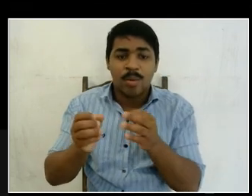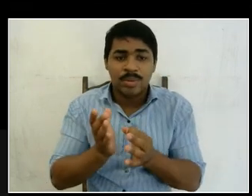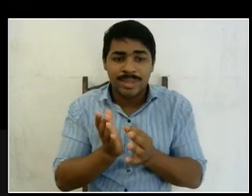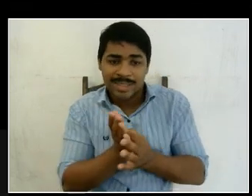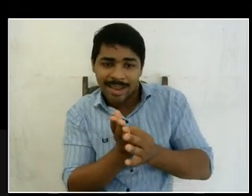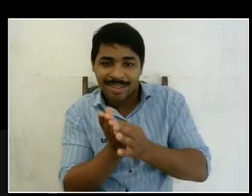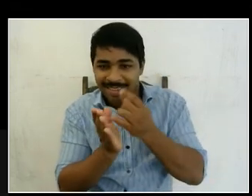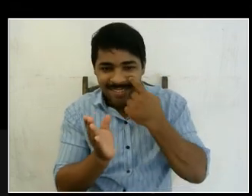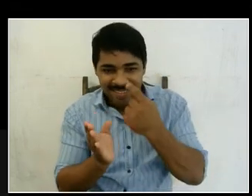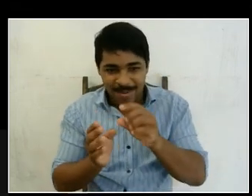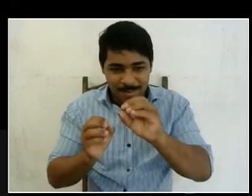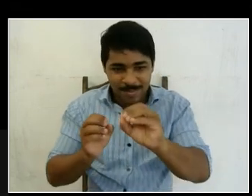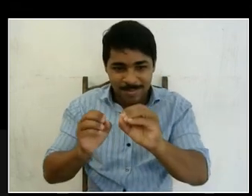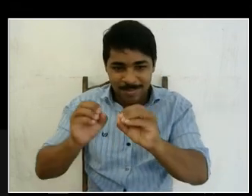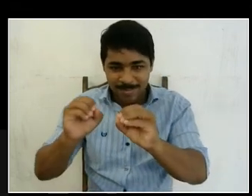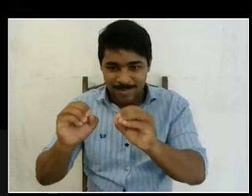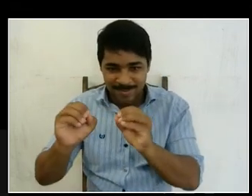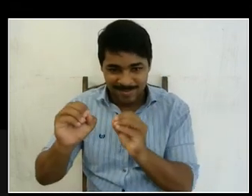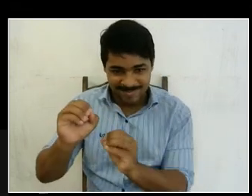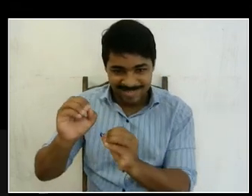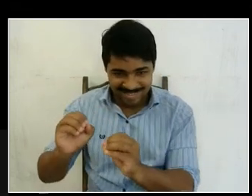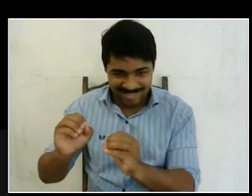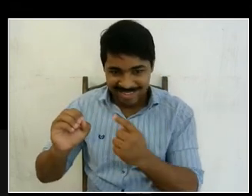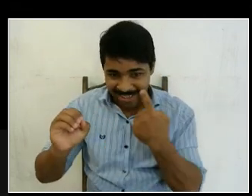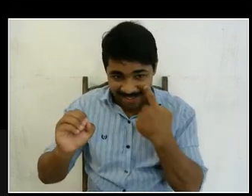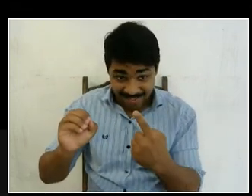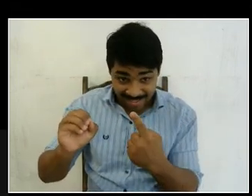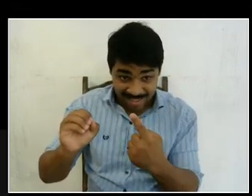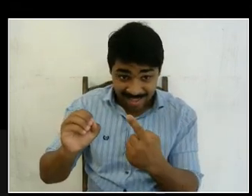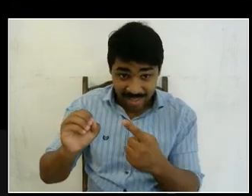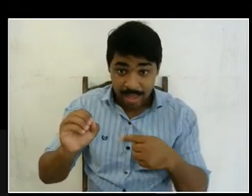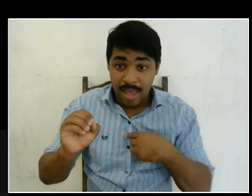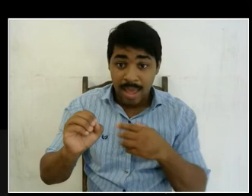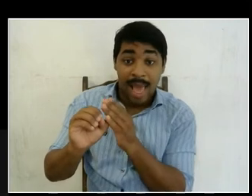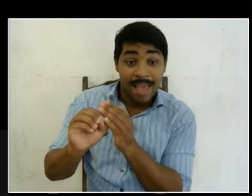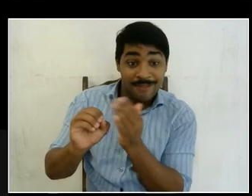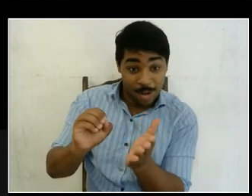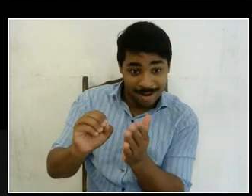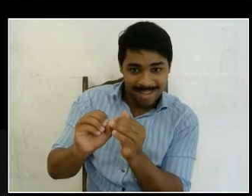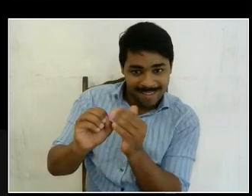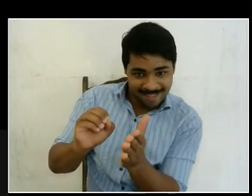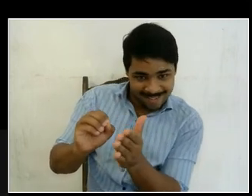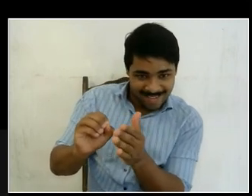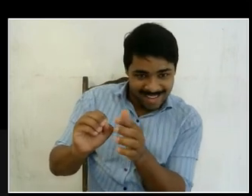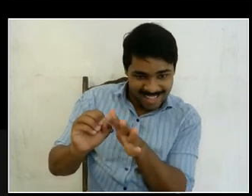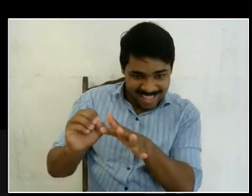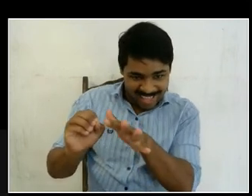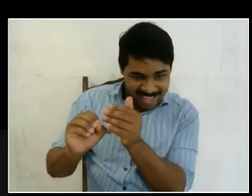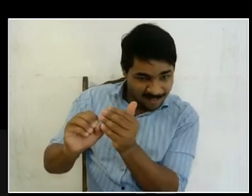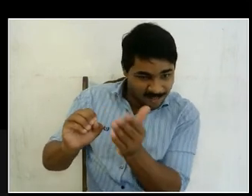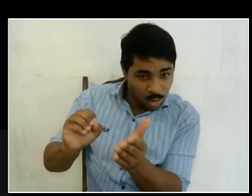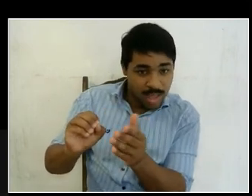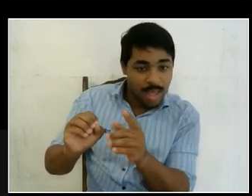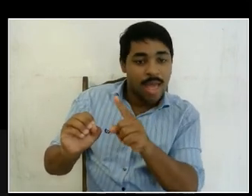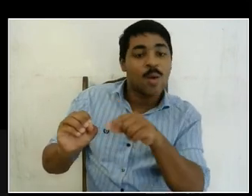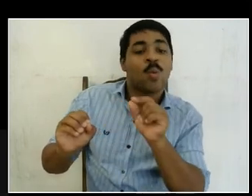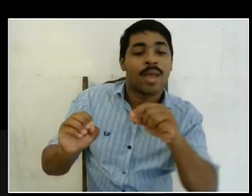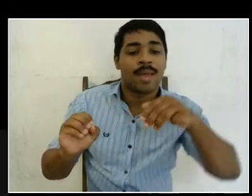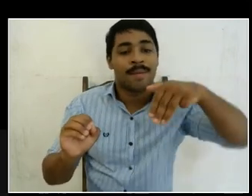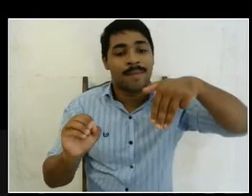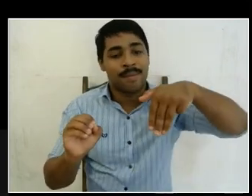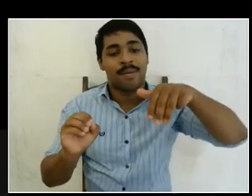Então, tudo isso aqui que está entre essas células é o que a gente chama de matriz extracelular. Então, nós vamos ter as